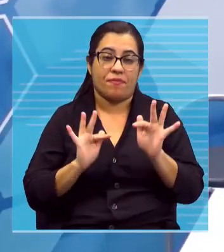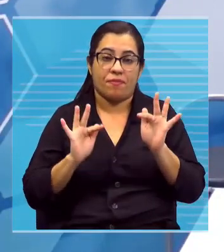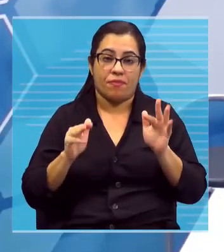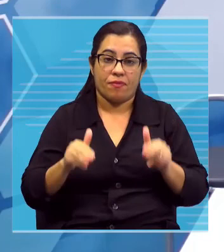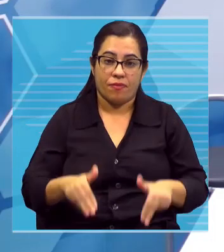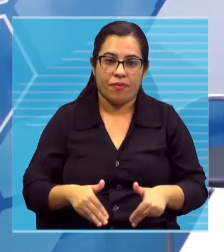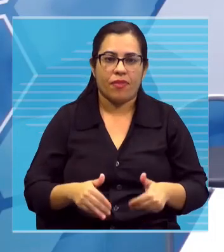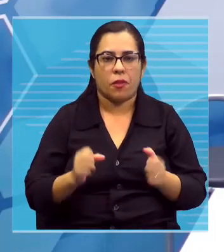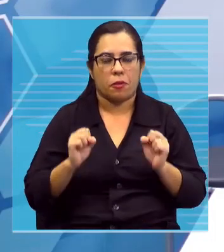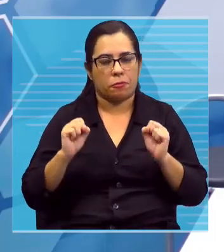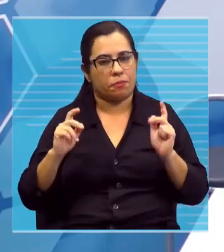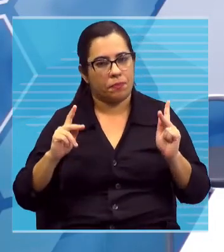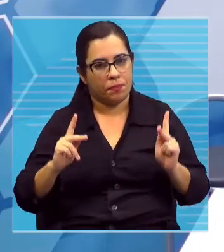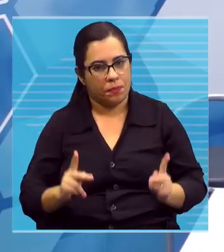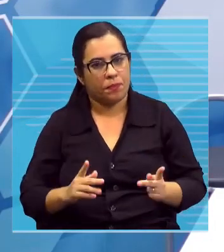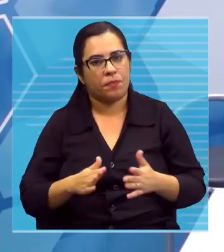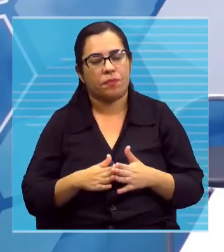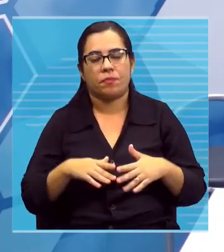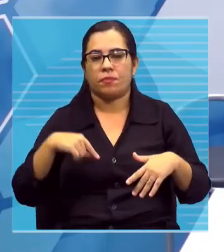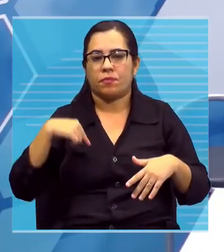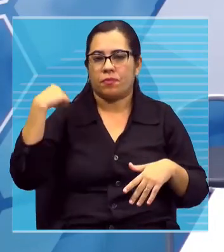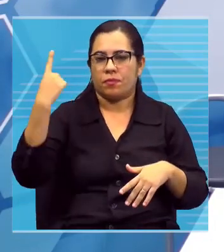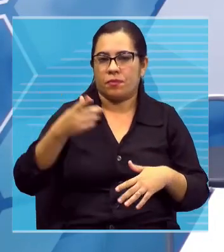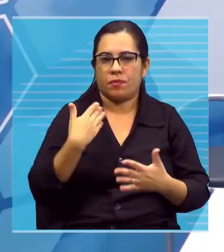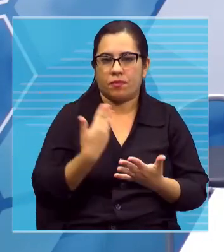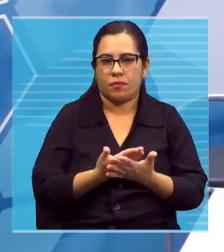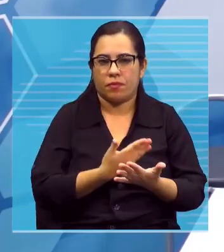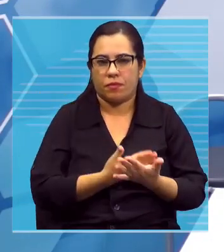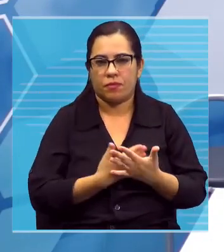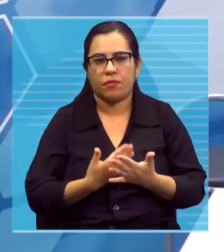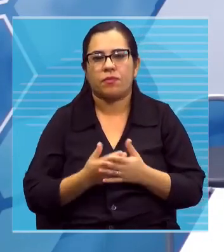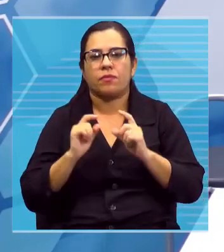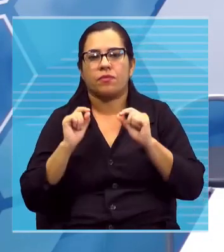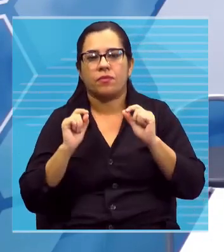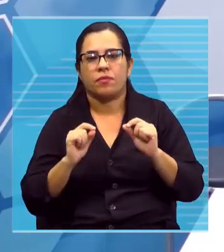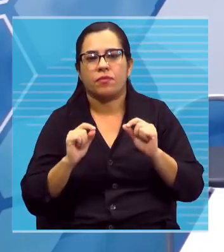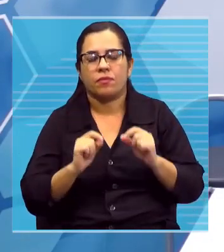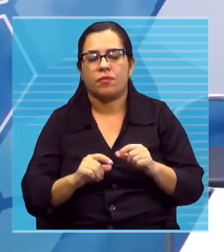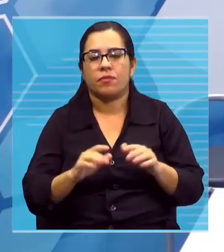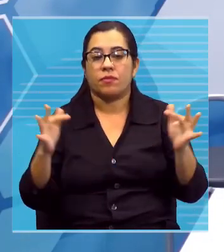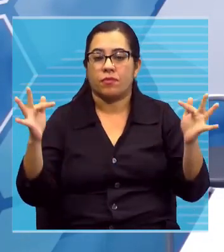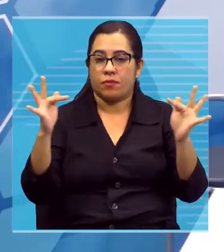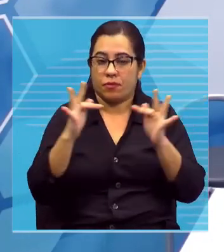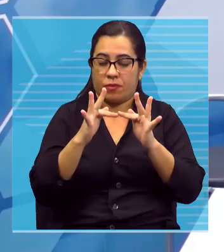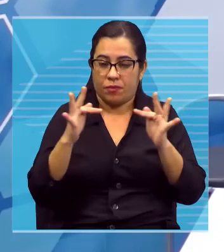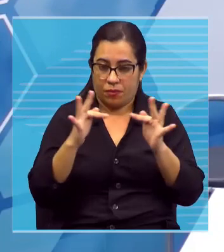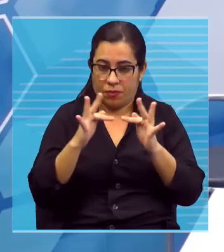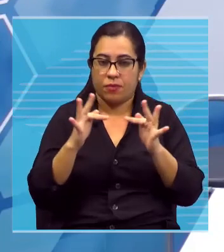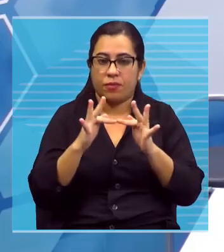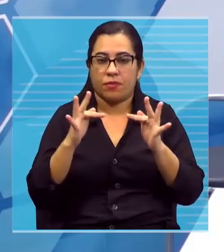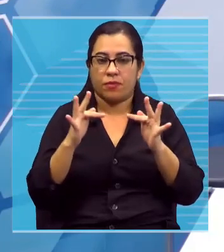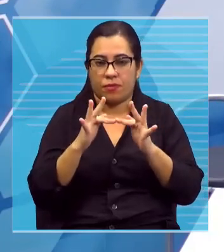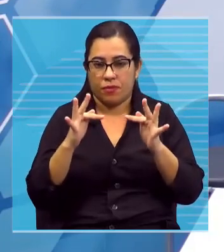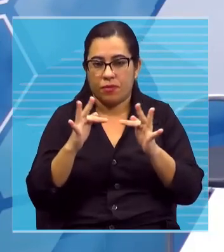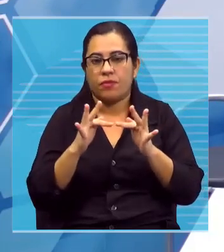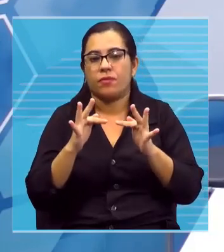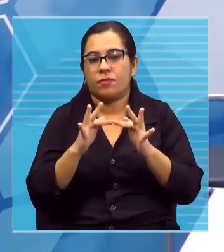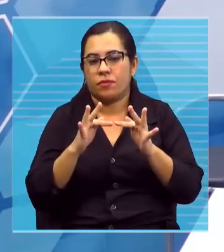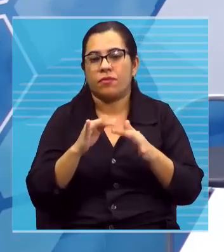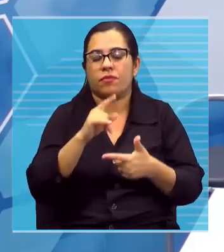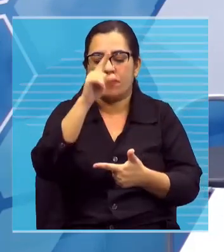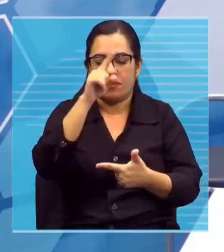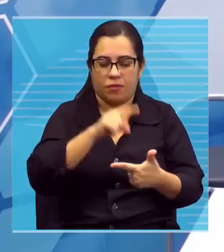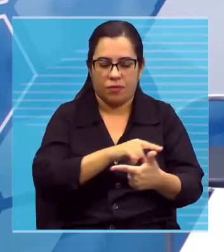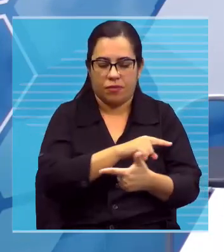de aula beleza nas próximas aulas a gente vai adentrar à ideia de função a função